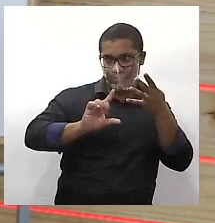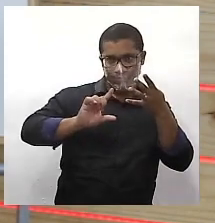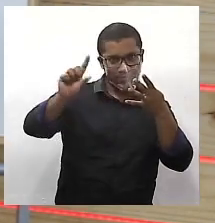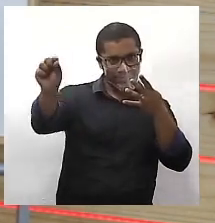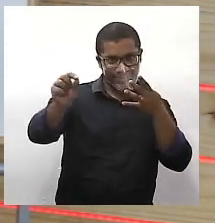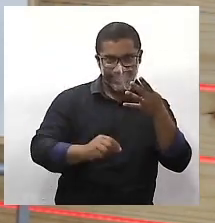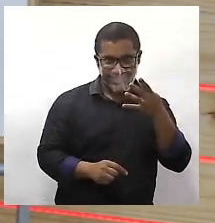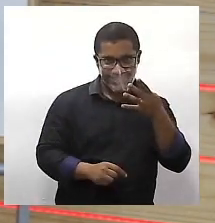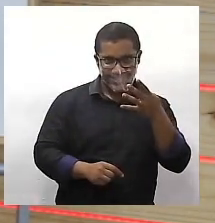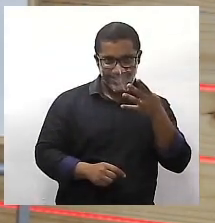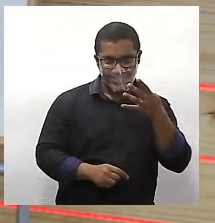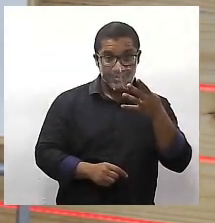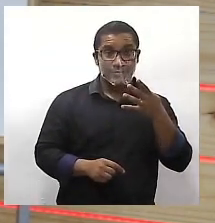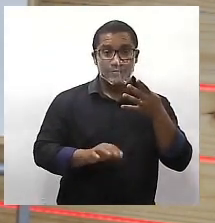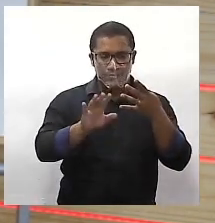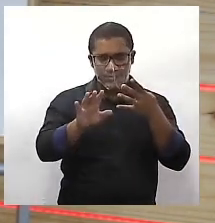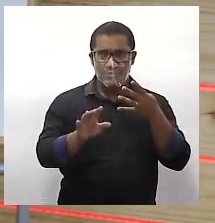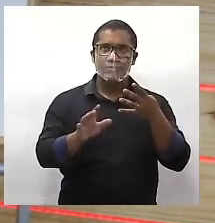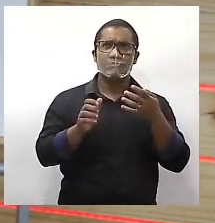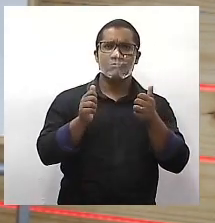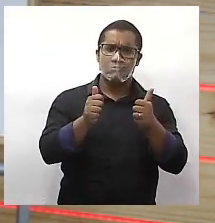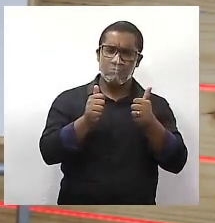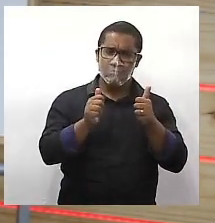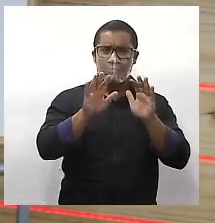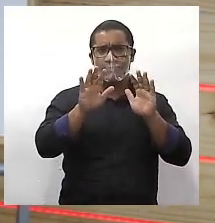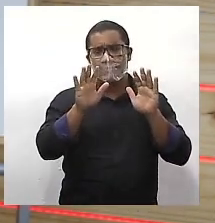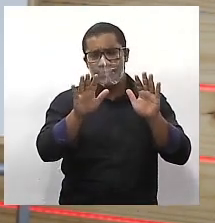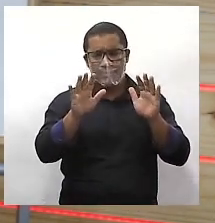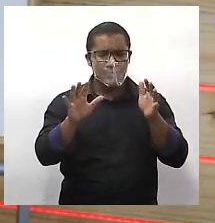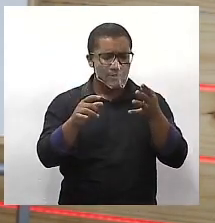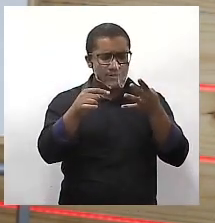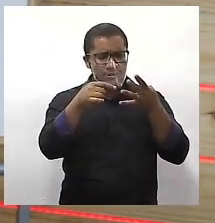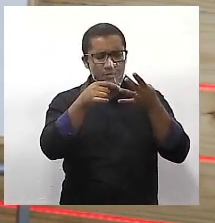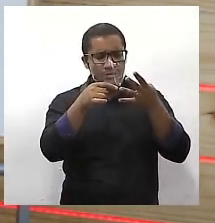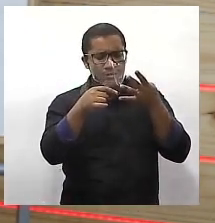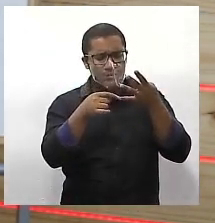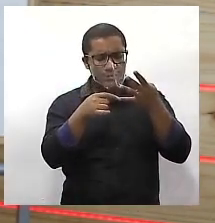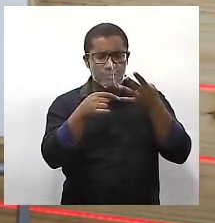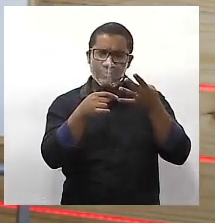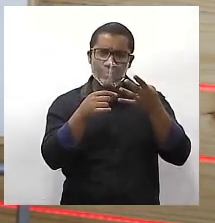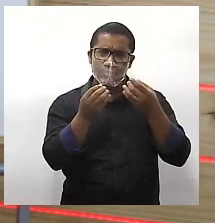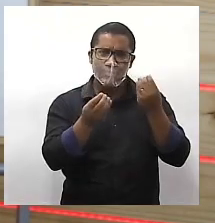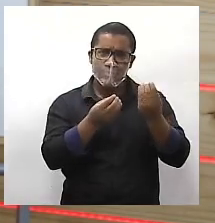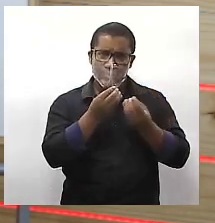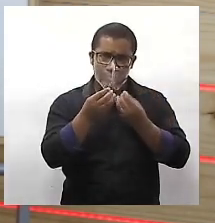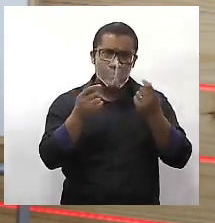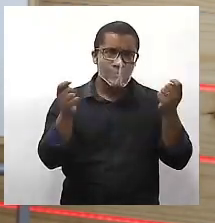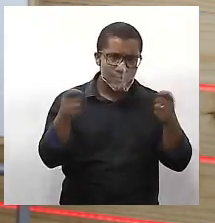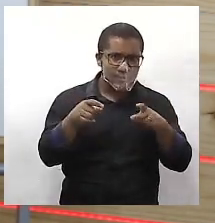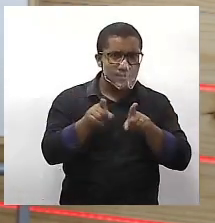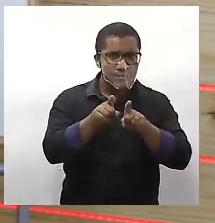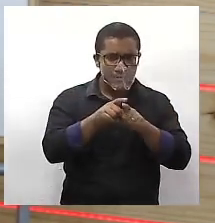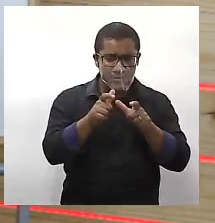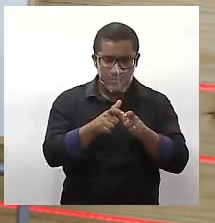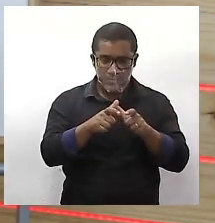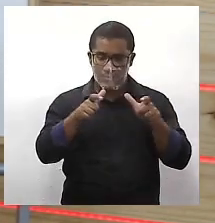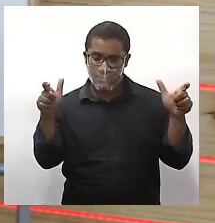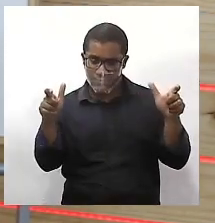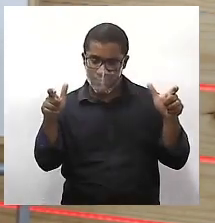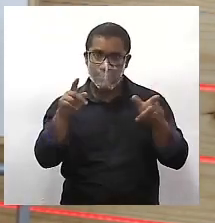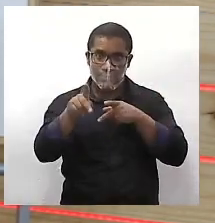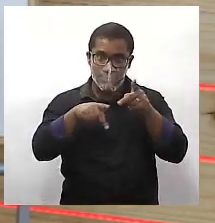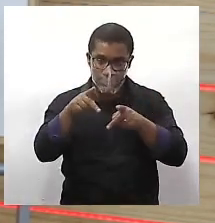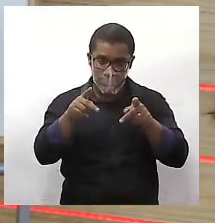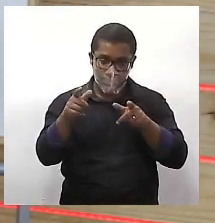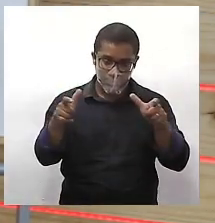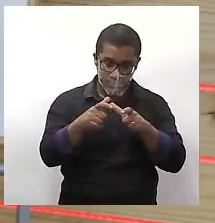a saída. Aí você vai dizer assim, tá, Andrei, a relação desses caras aí também pode determinar se a população cresce ou não? Claro.